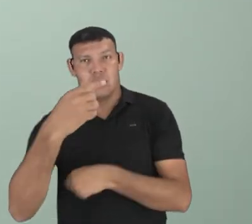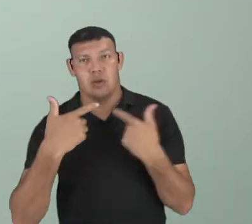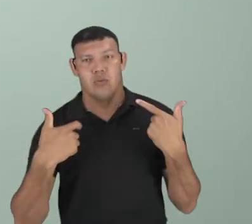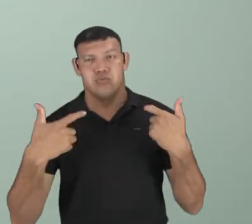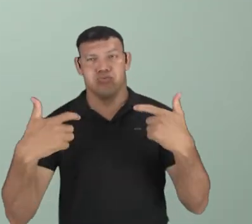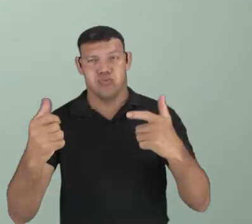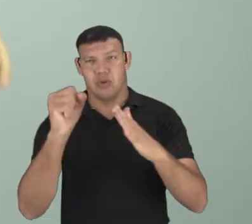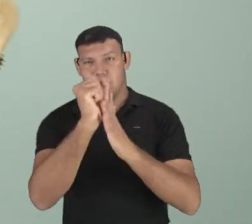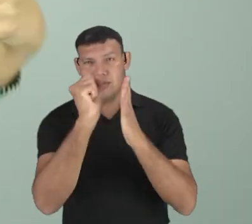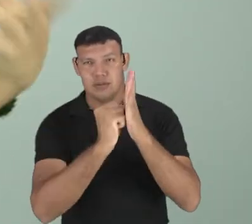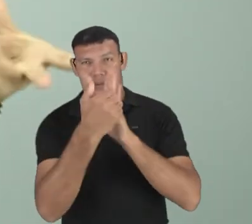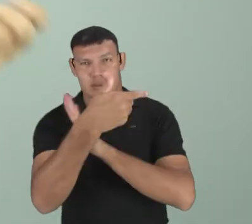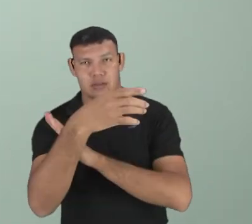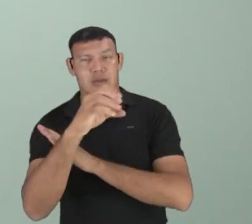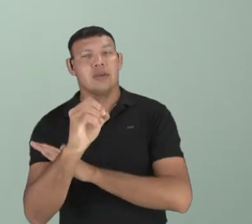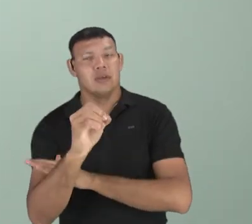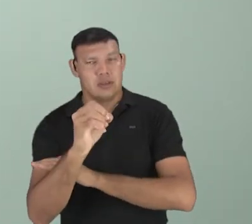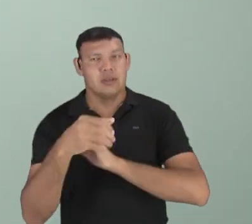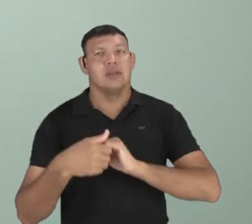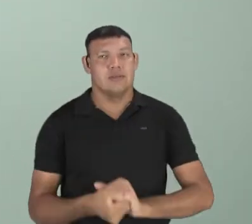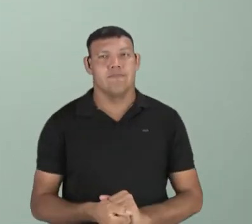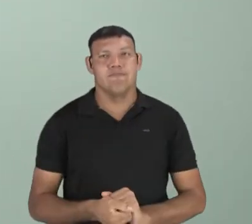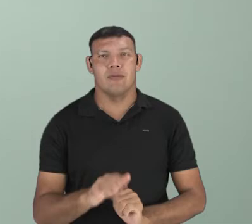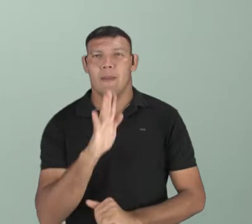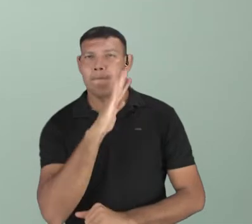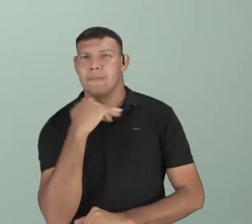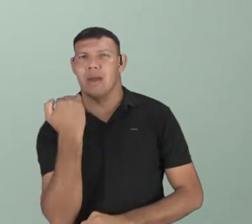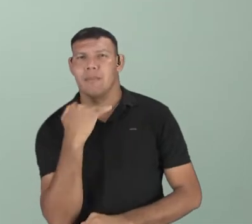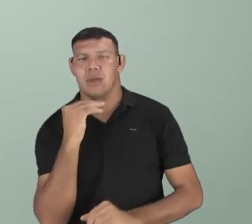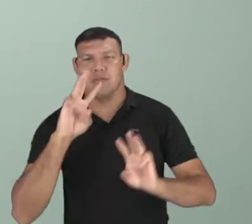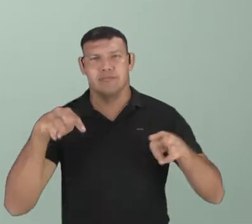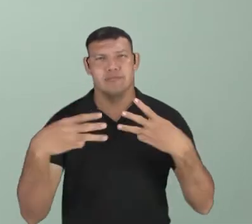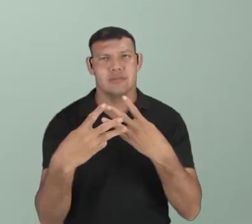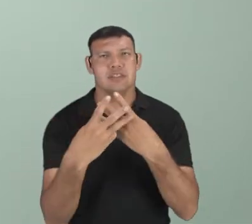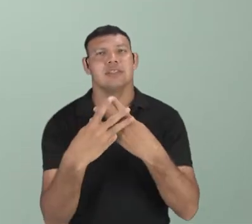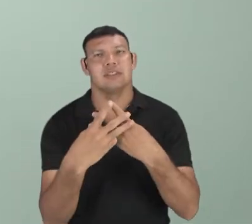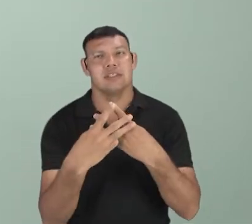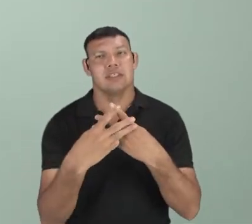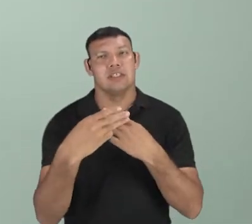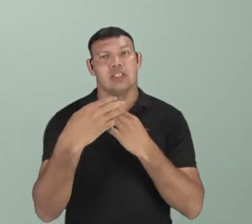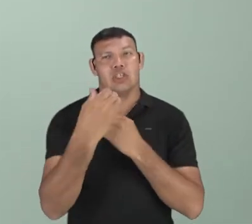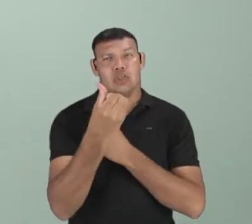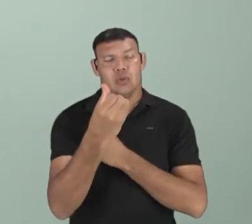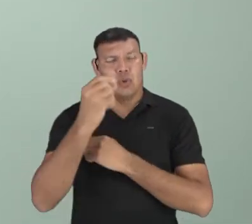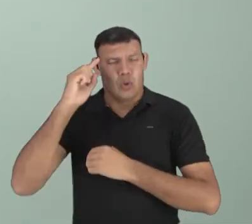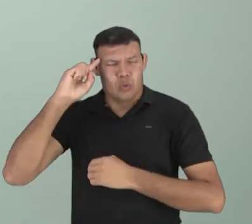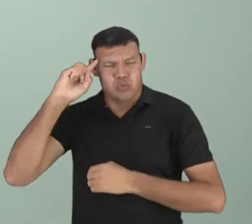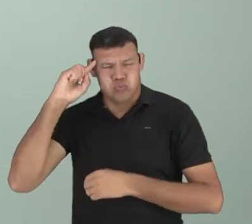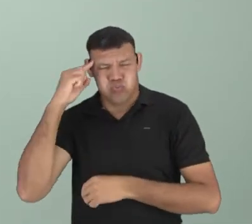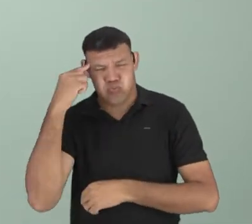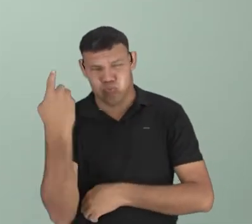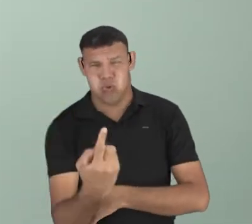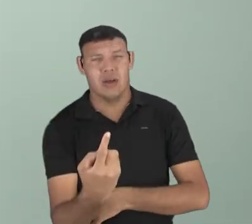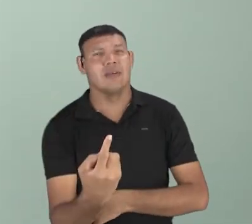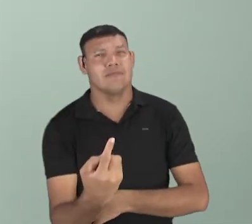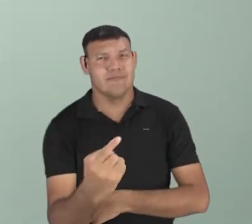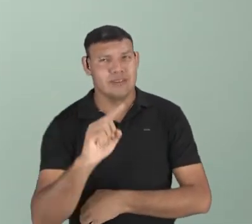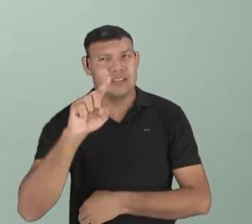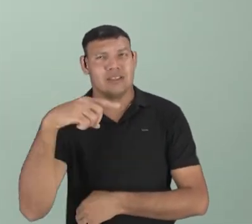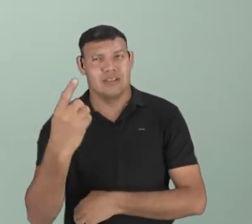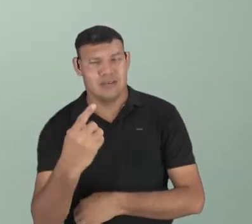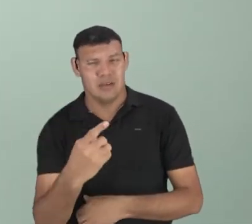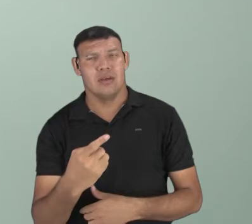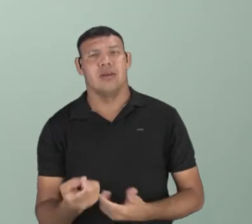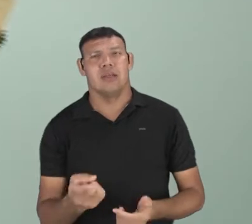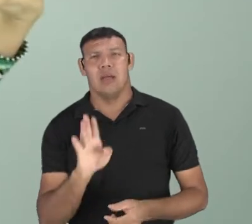que produziu o Holocausto nazista, o genocídio de 6 milhões de judeus. Então, após a barbárie do século XX, que foram